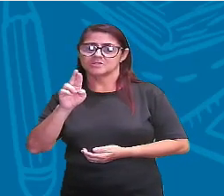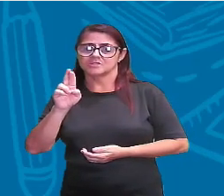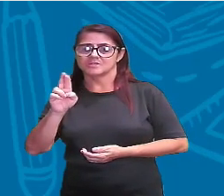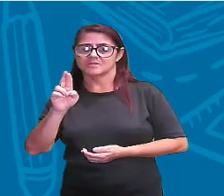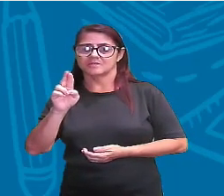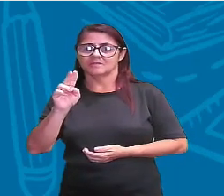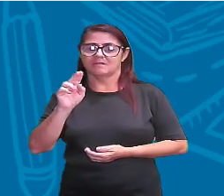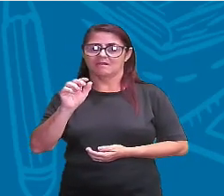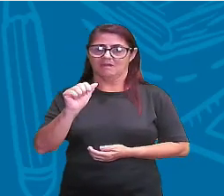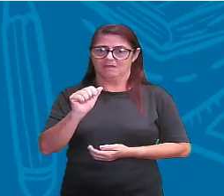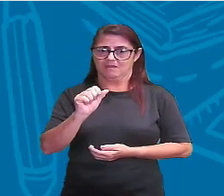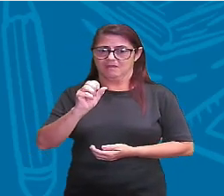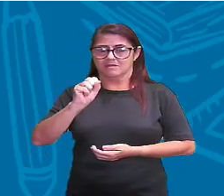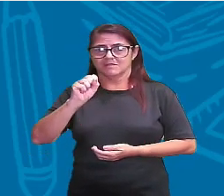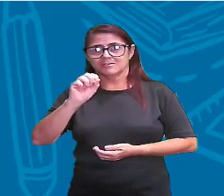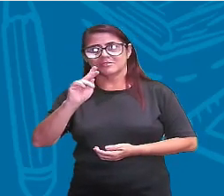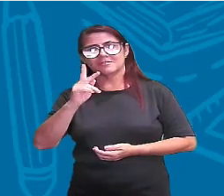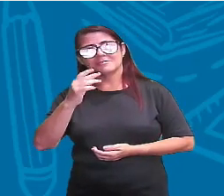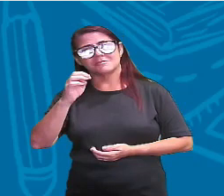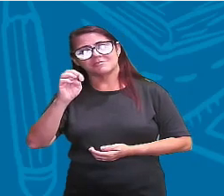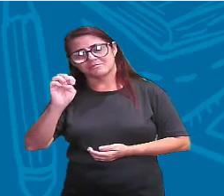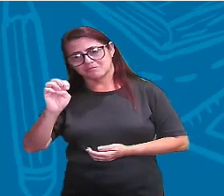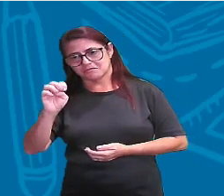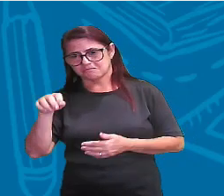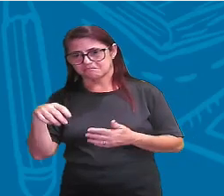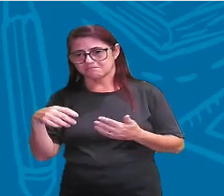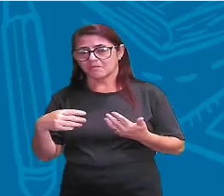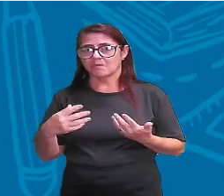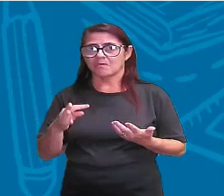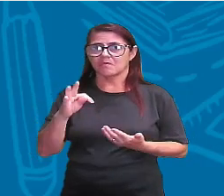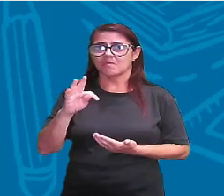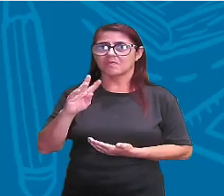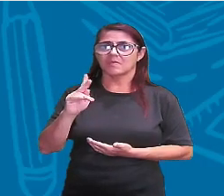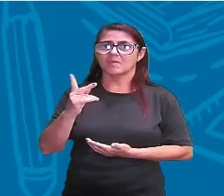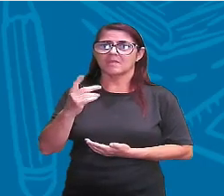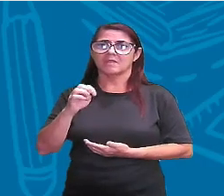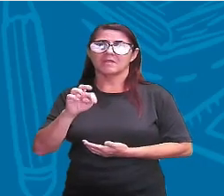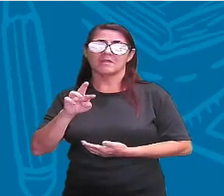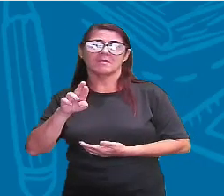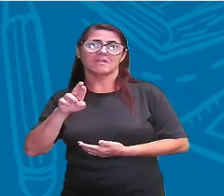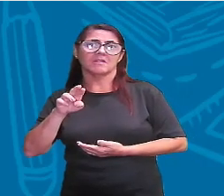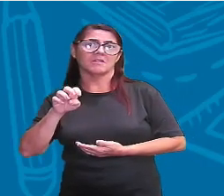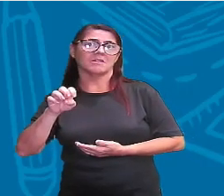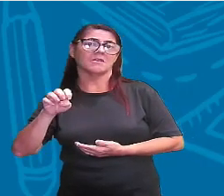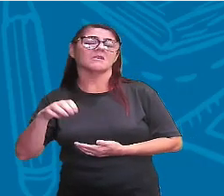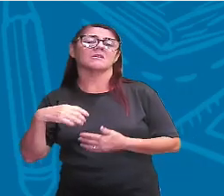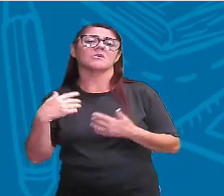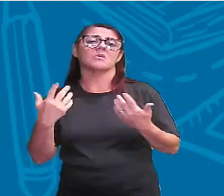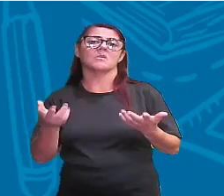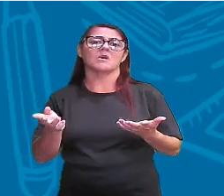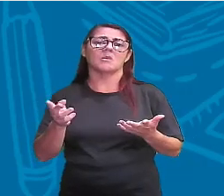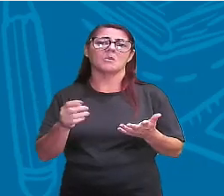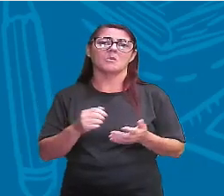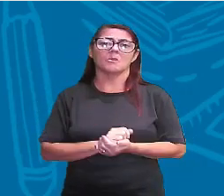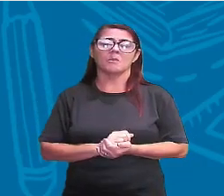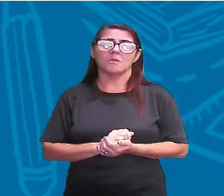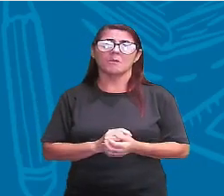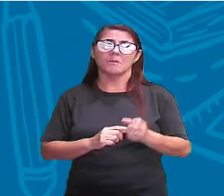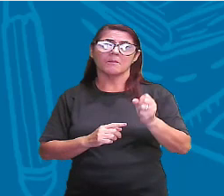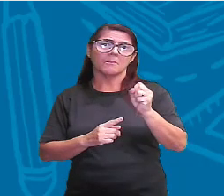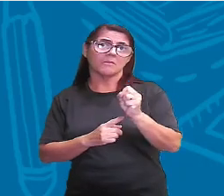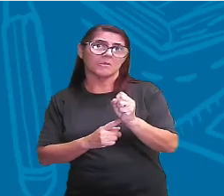ou they, a letra D. E aí, ó, presta atenção. Primeira questão, pronome com